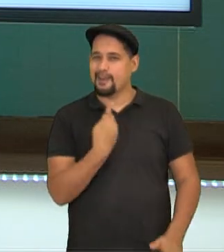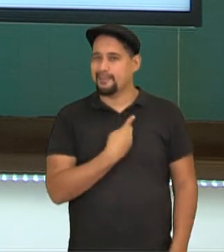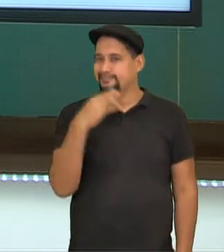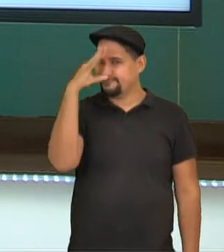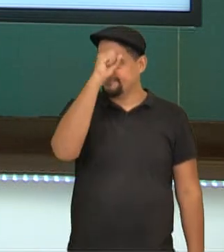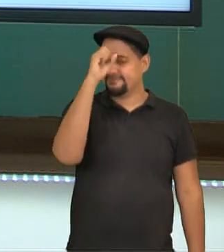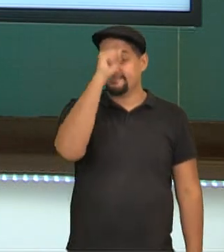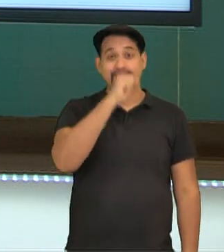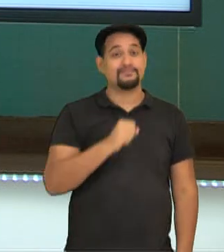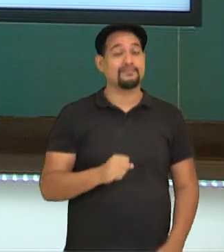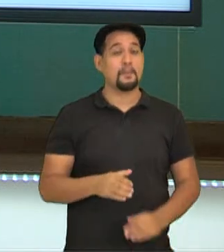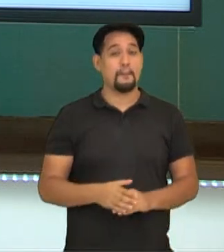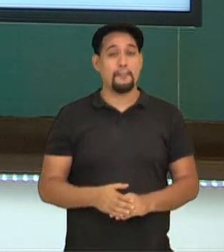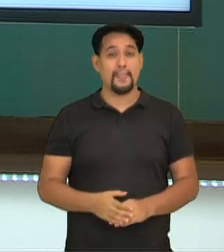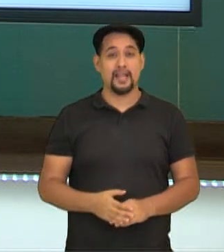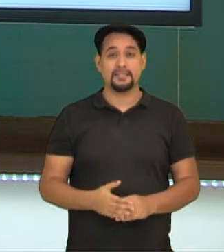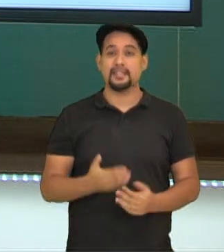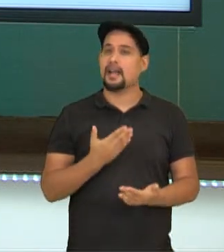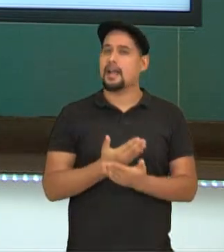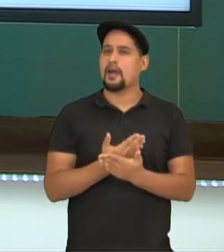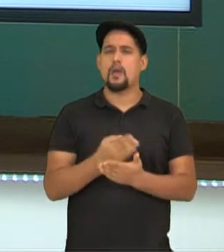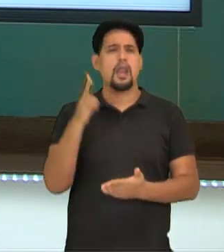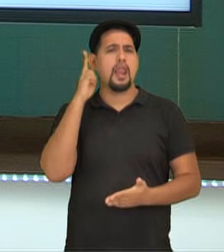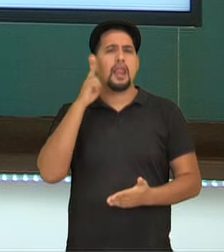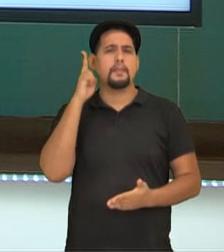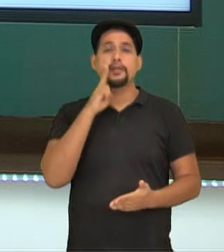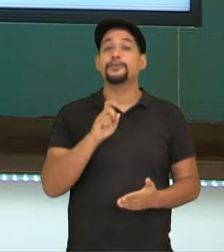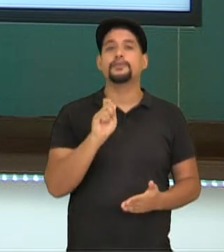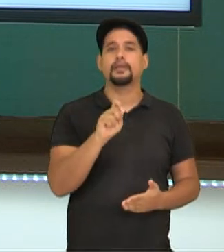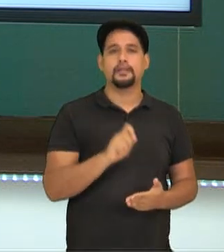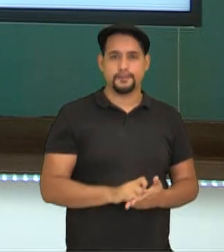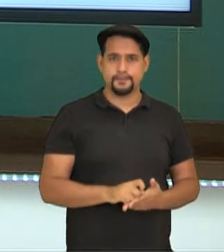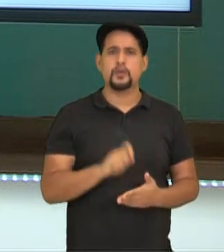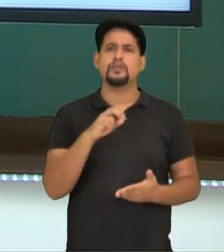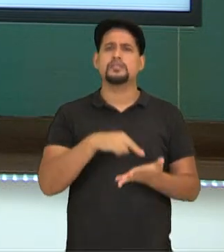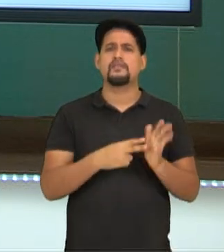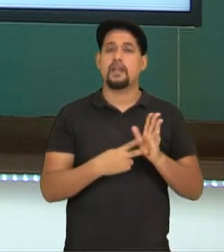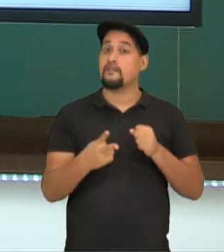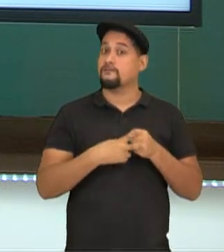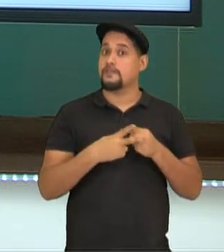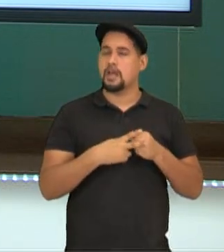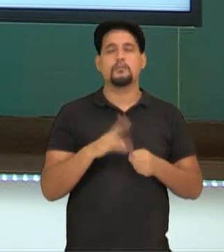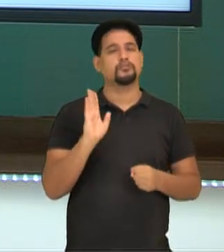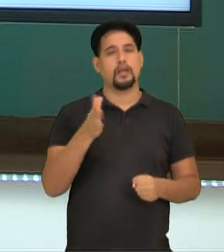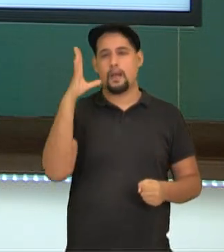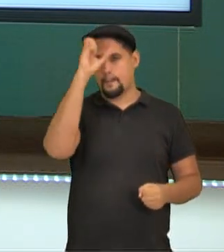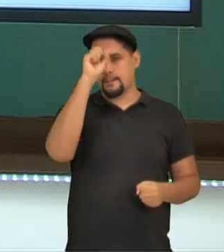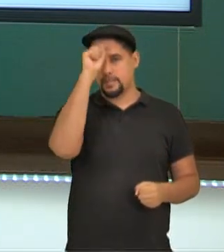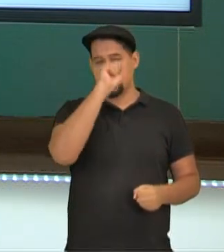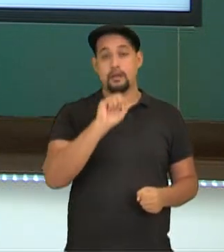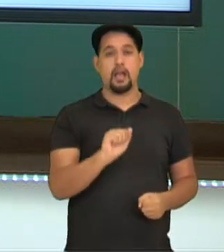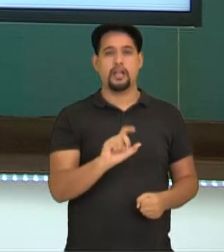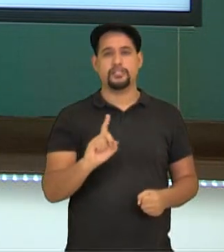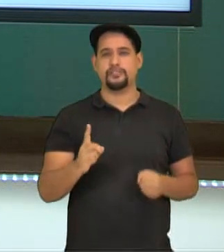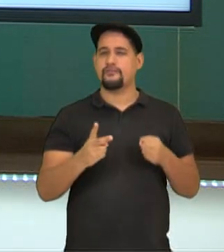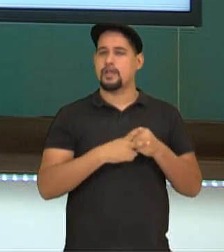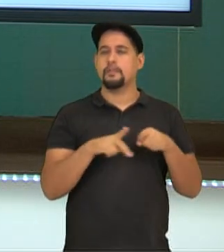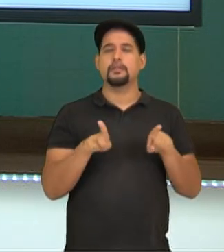Então, nessa aula, relembramos o que são verbos, aprendemos os advérbios e